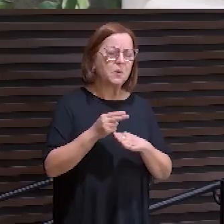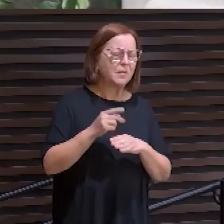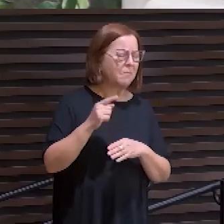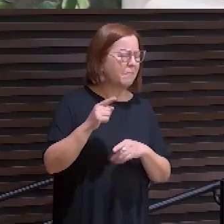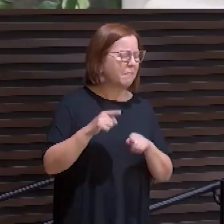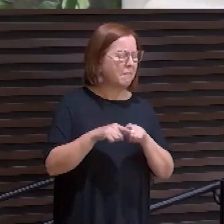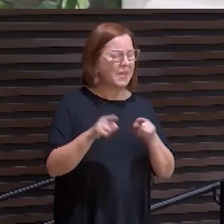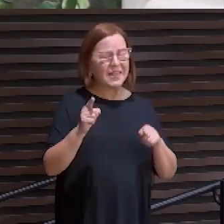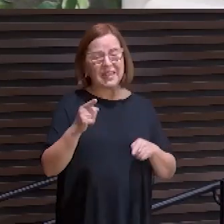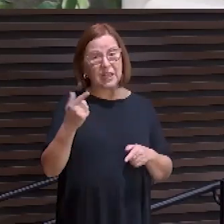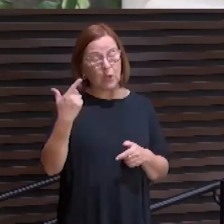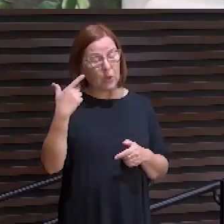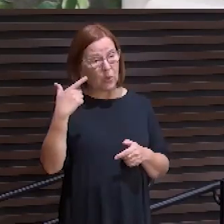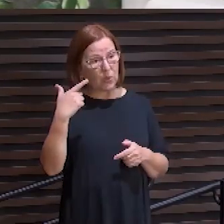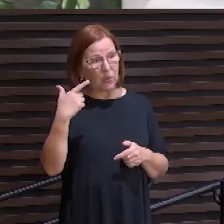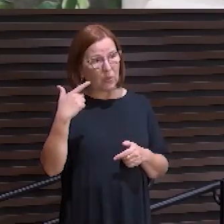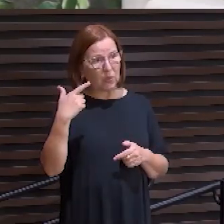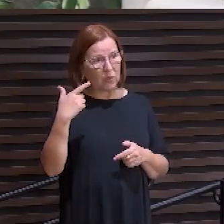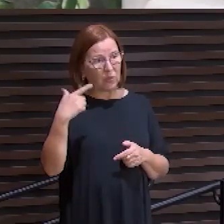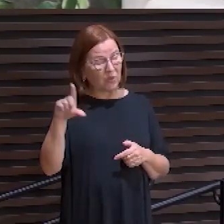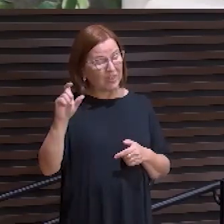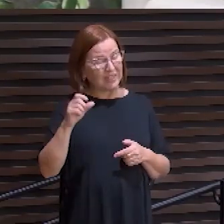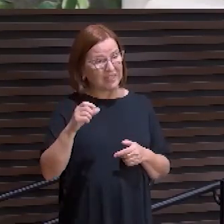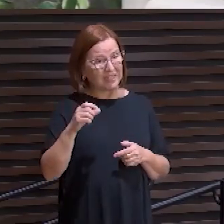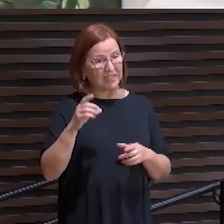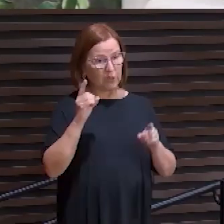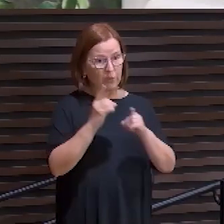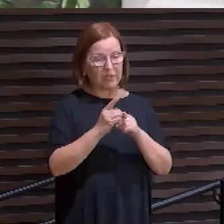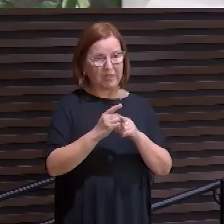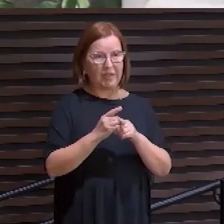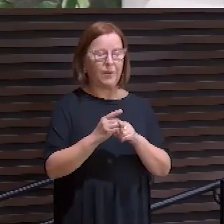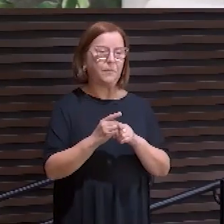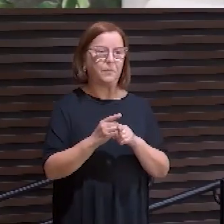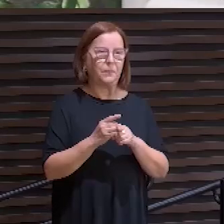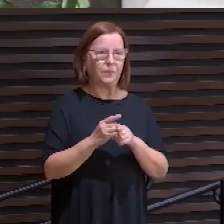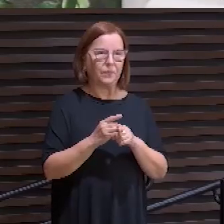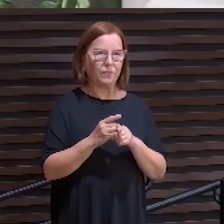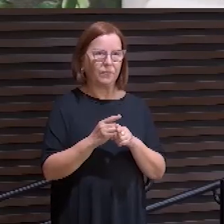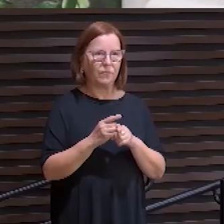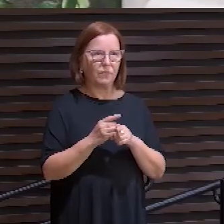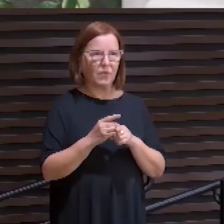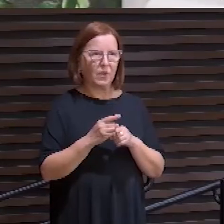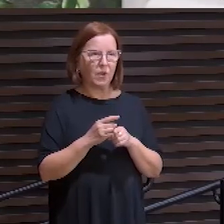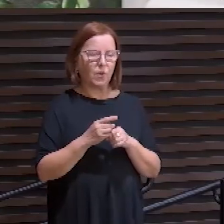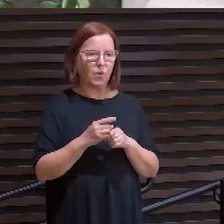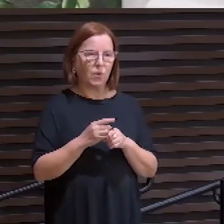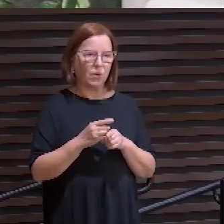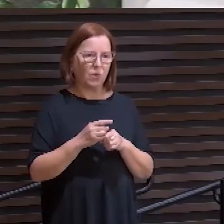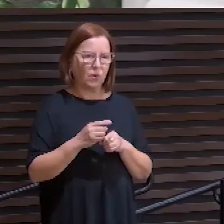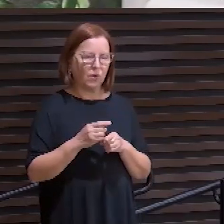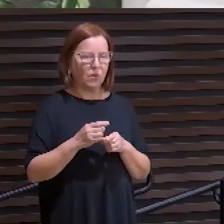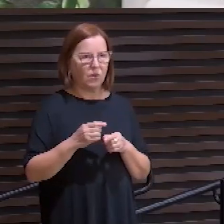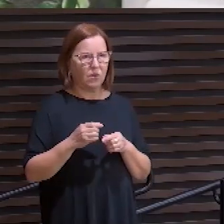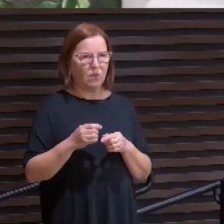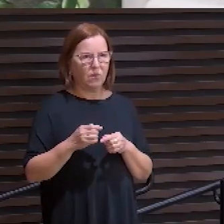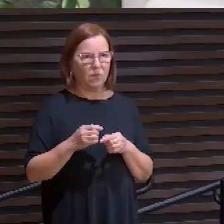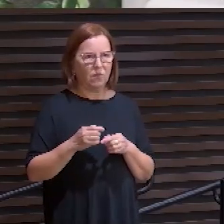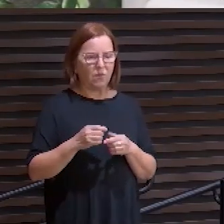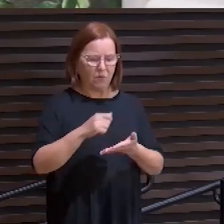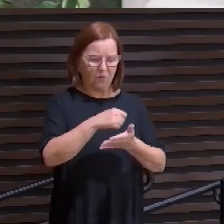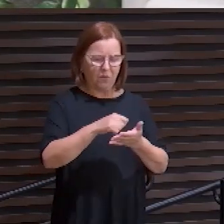encontrar uma declaração de um pai, uma declaração de imposto de renda de um pai